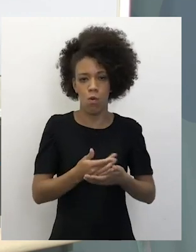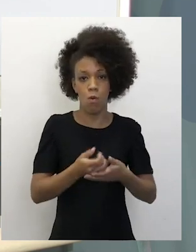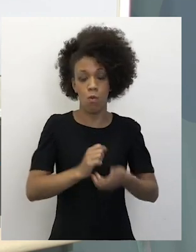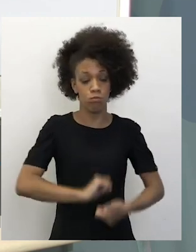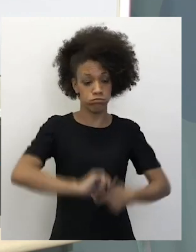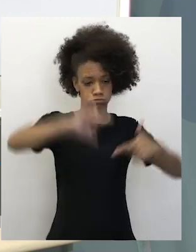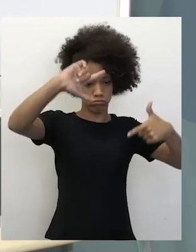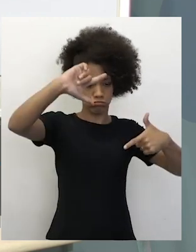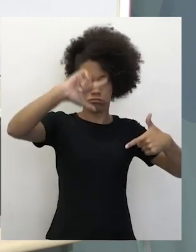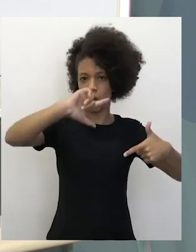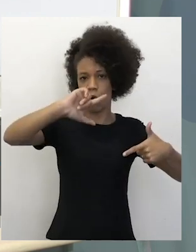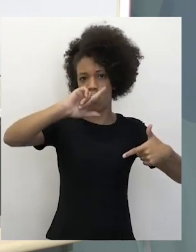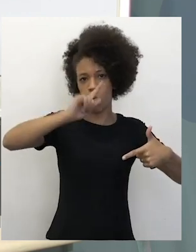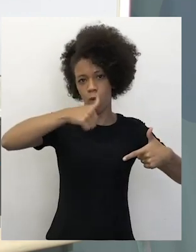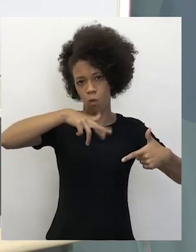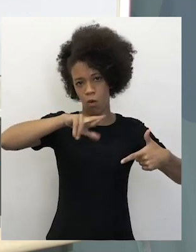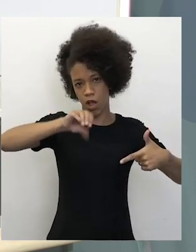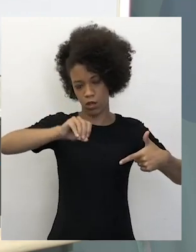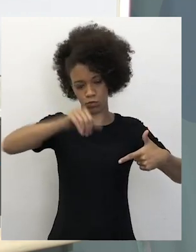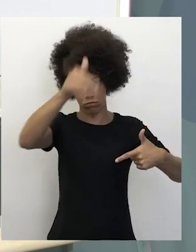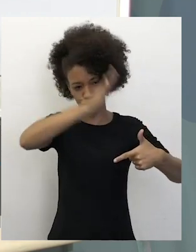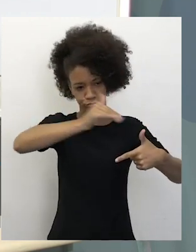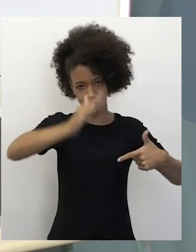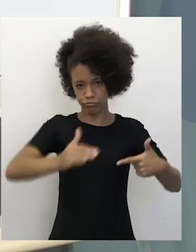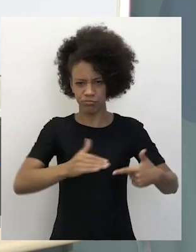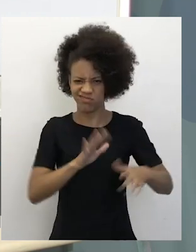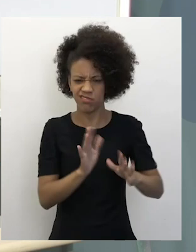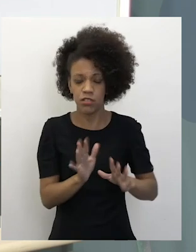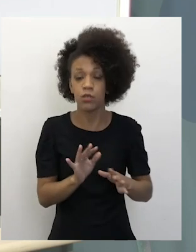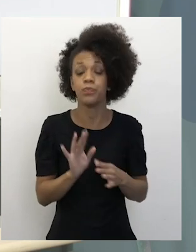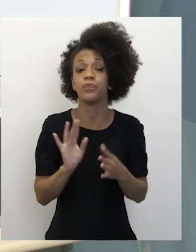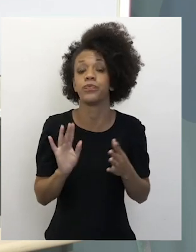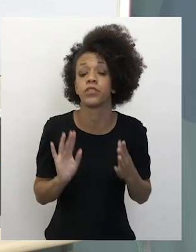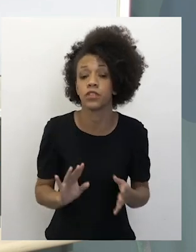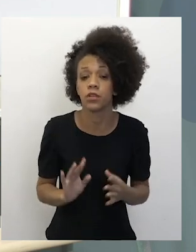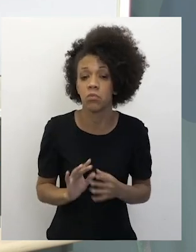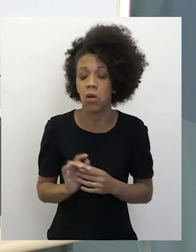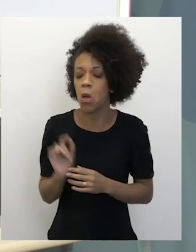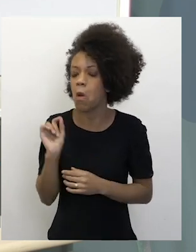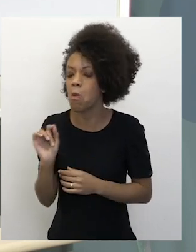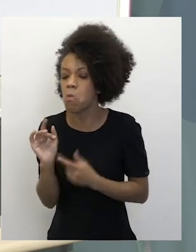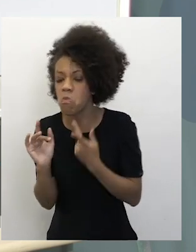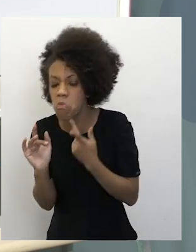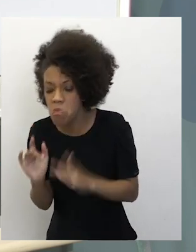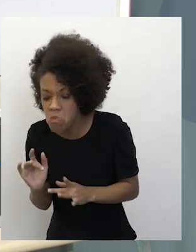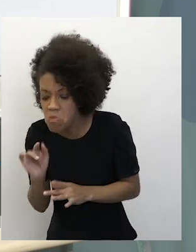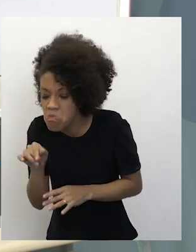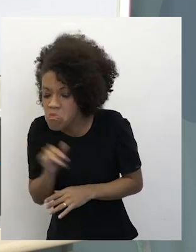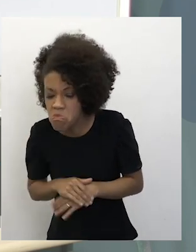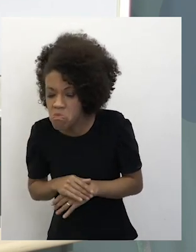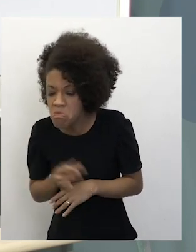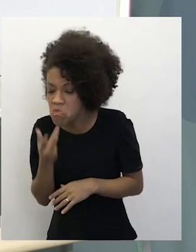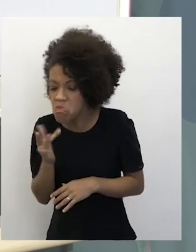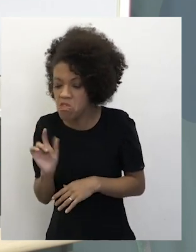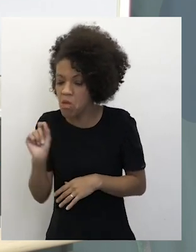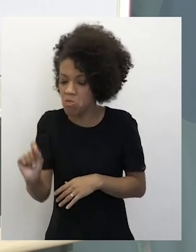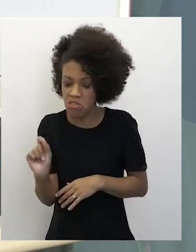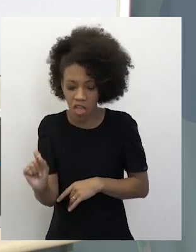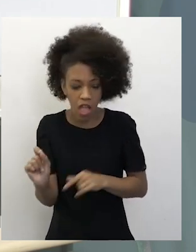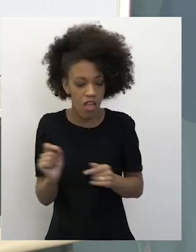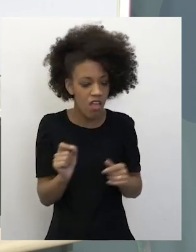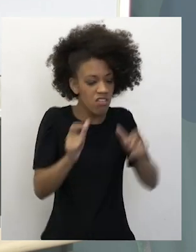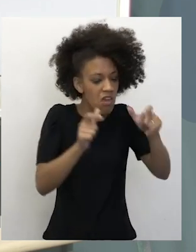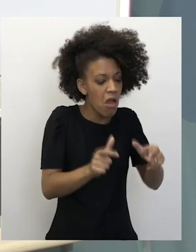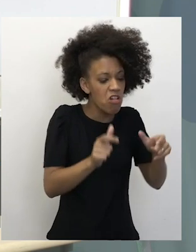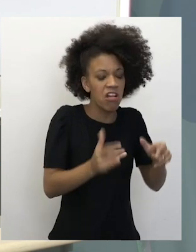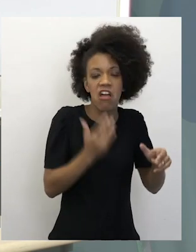letra não-verbal Então é importantíssimo então é o título da aula um não sei que que nasce não sei onde isso aí é você começou